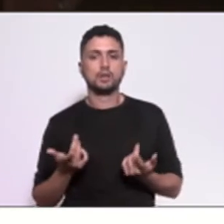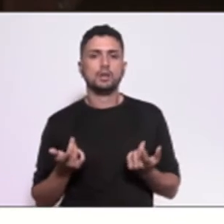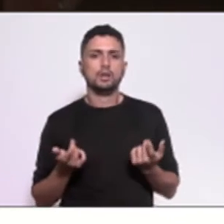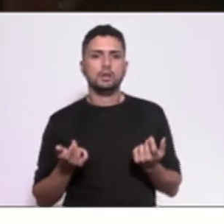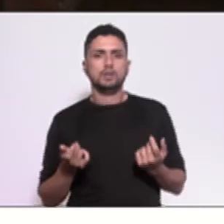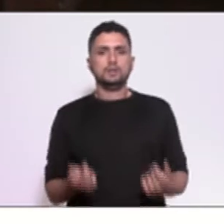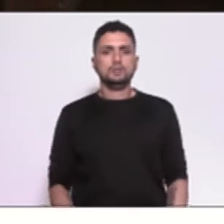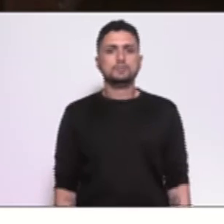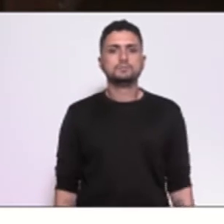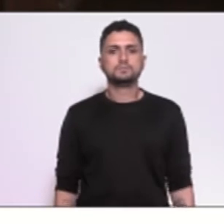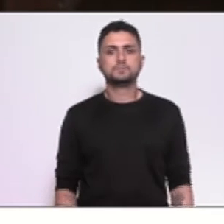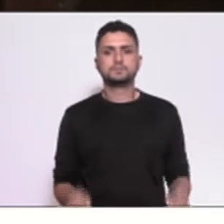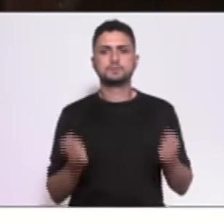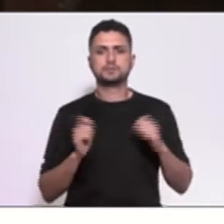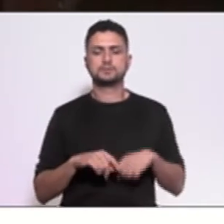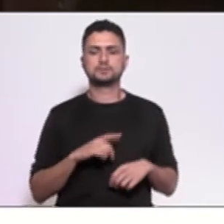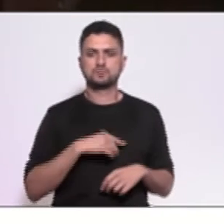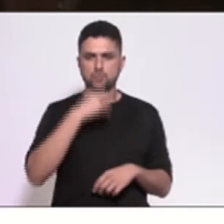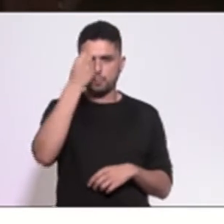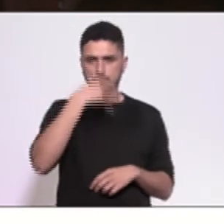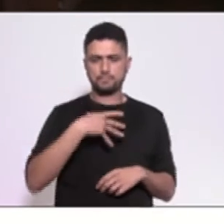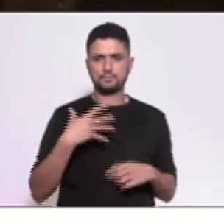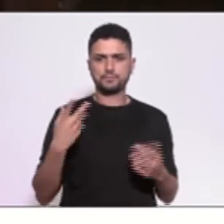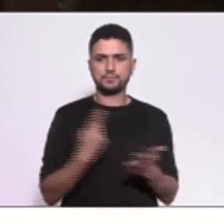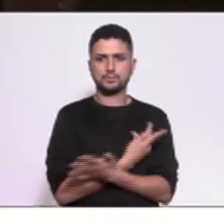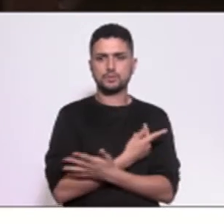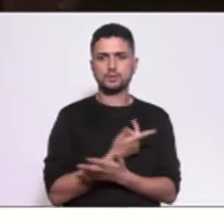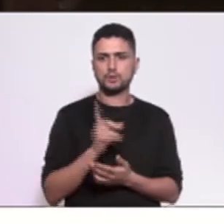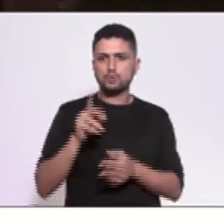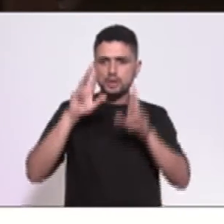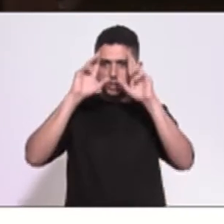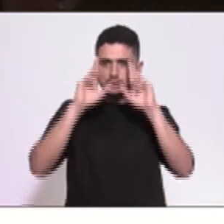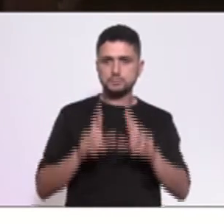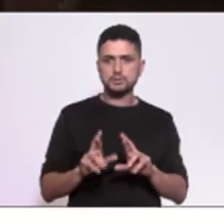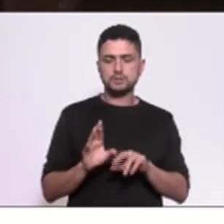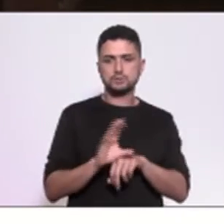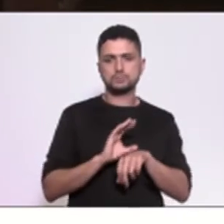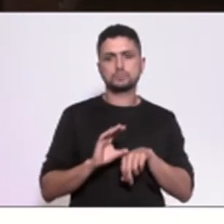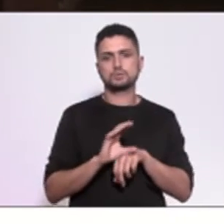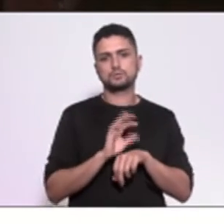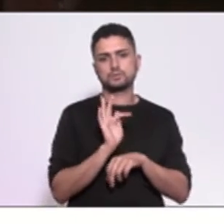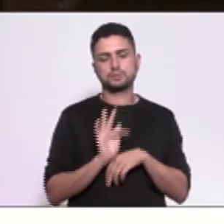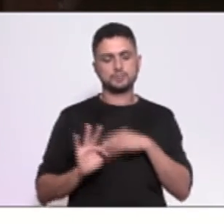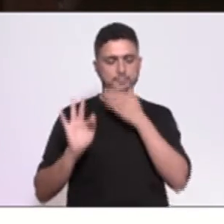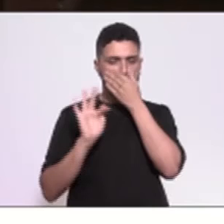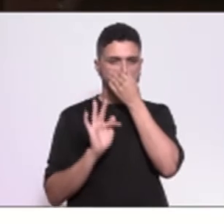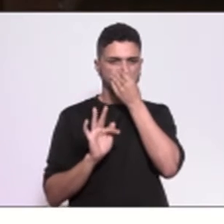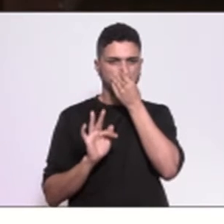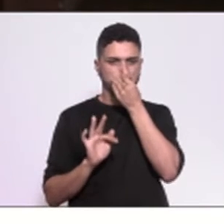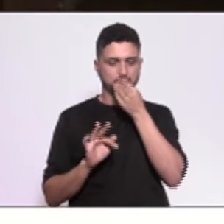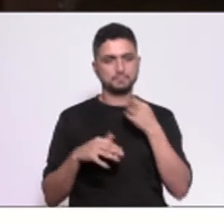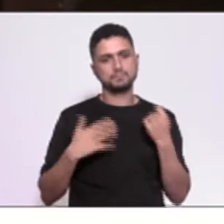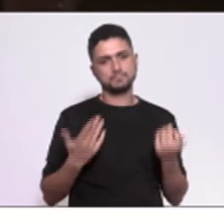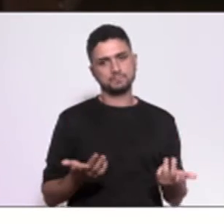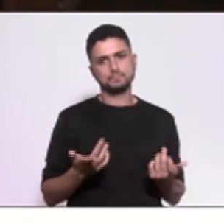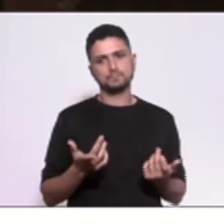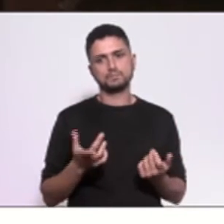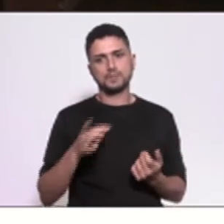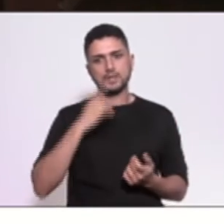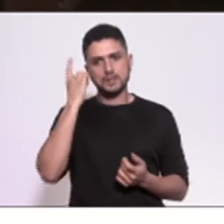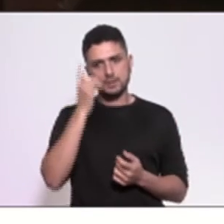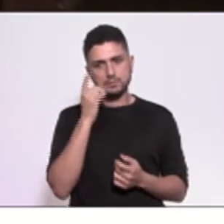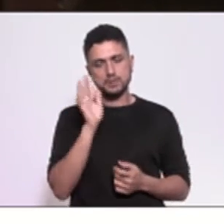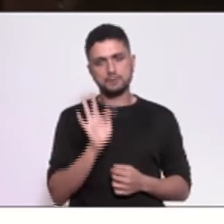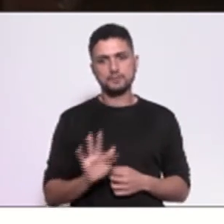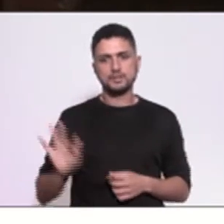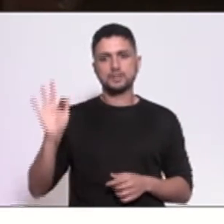poderiam ocorrer aberrações de desrespeito à Constituição Federal. Logo, cabe aos deputados